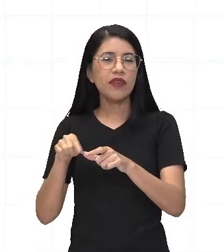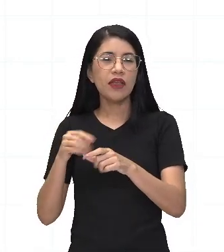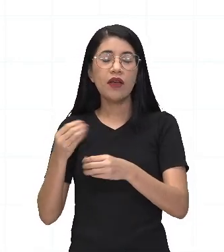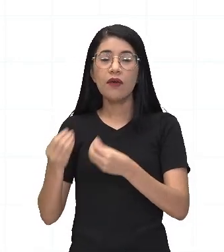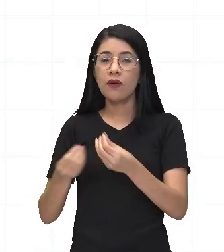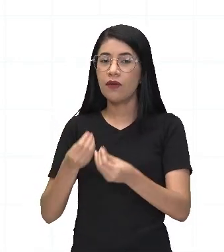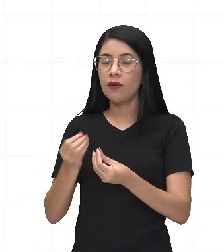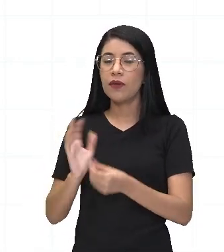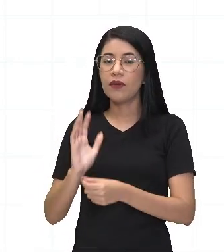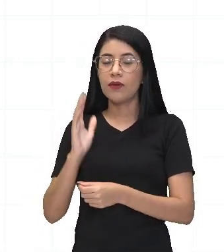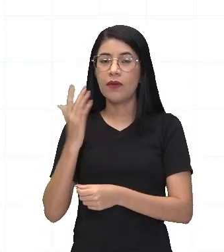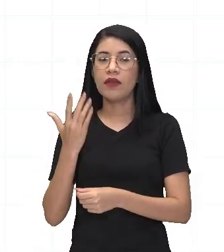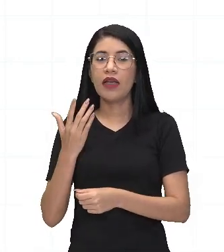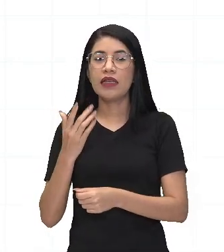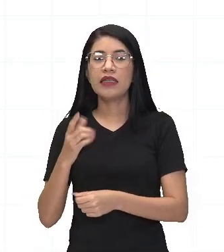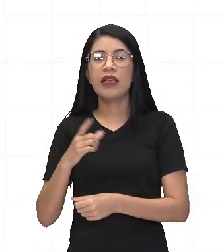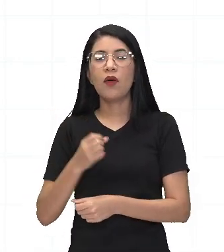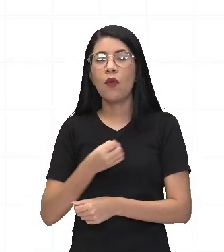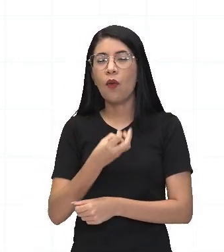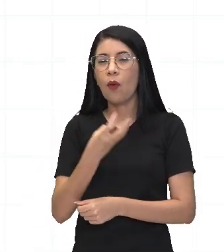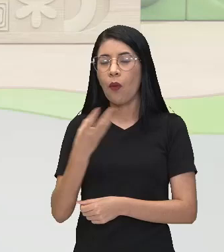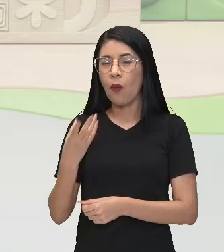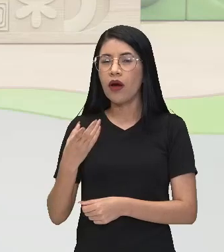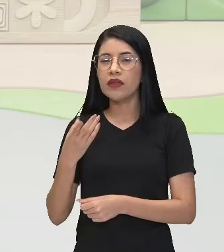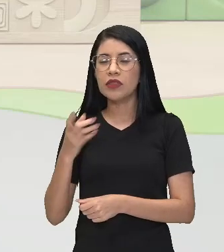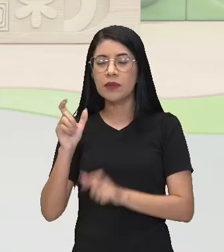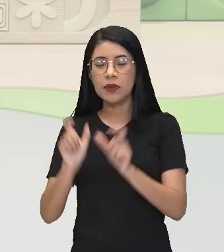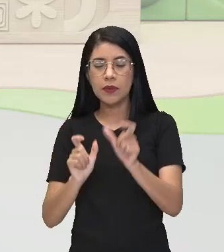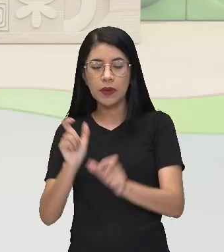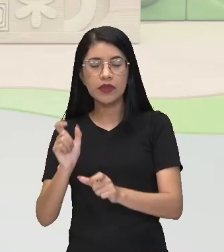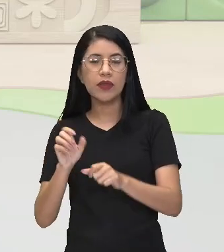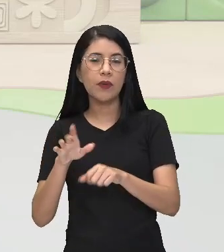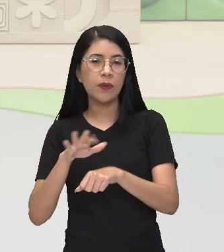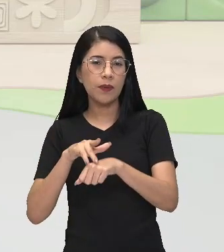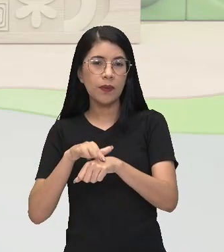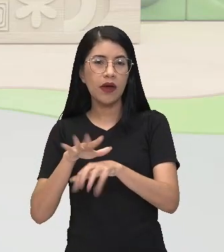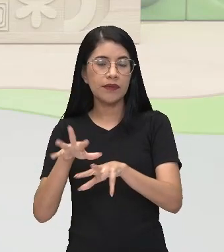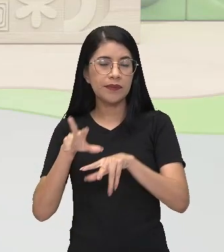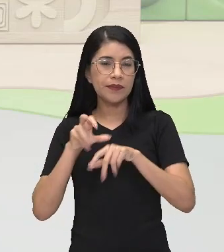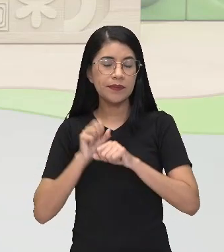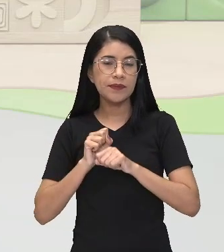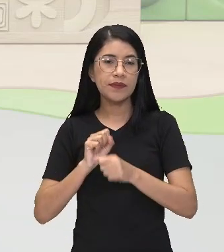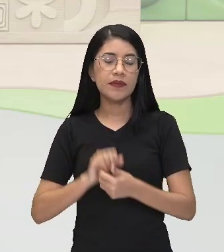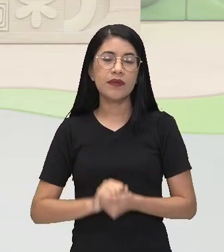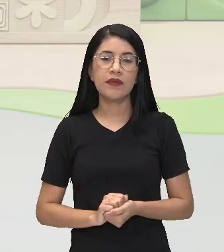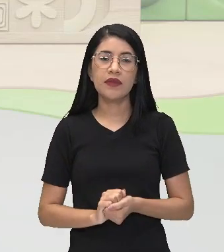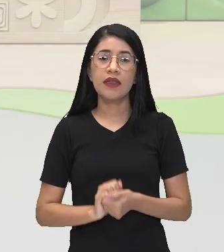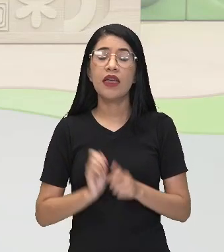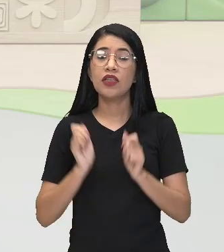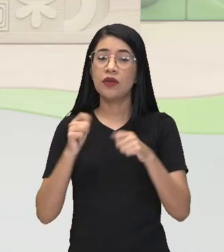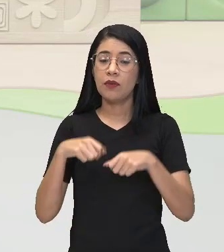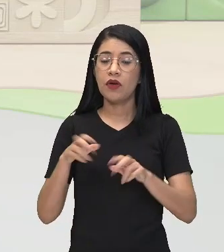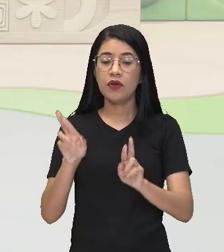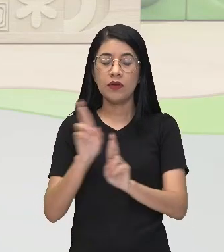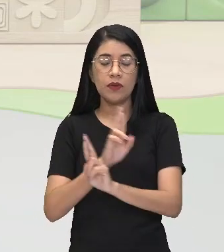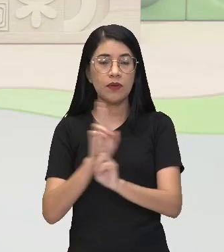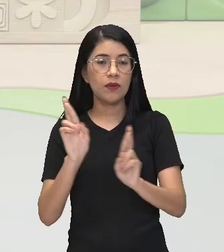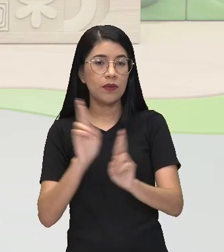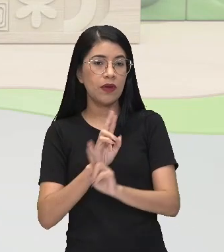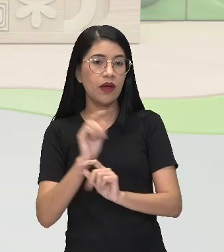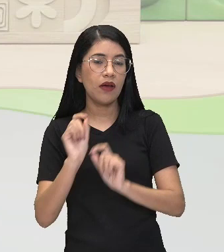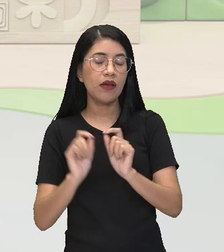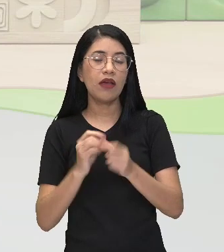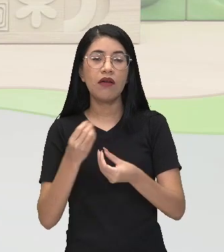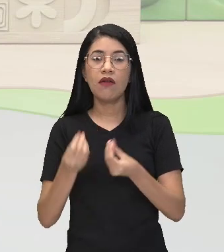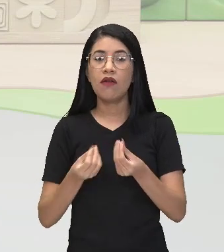de casos dessas doenças. E aí nós vamos, então, poder relacionar que medidas